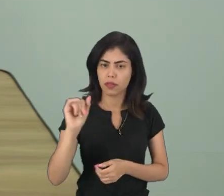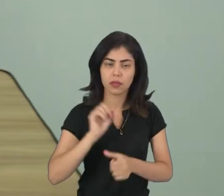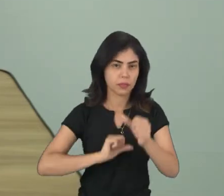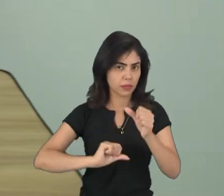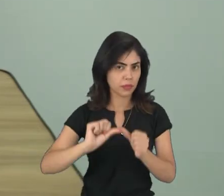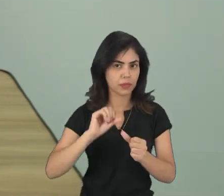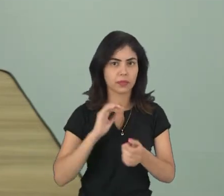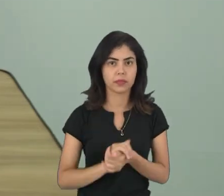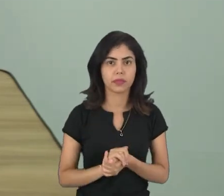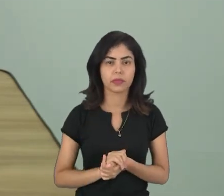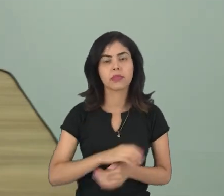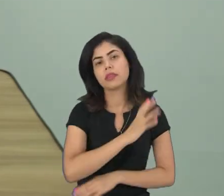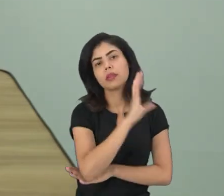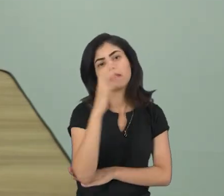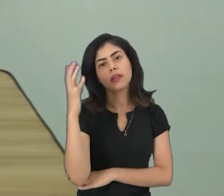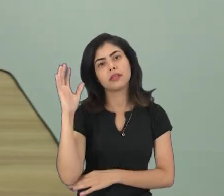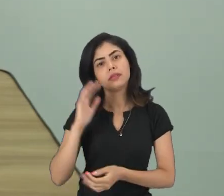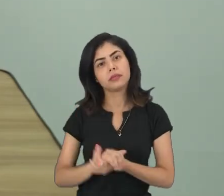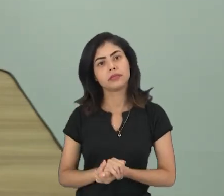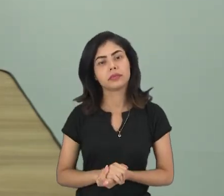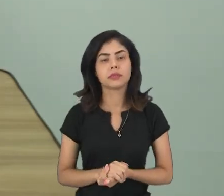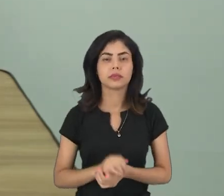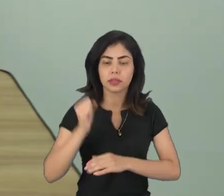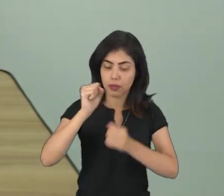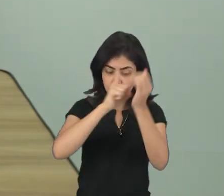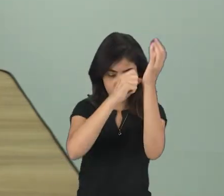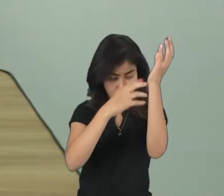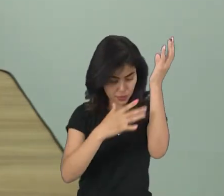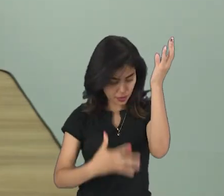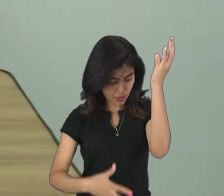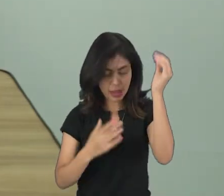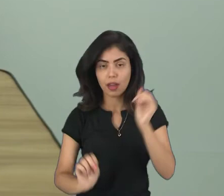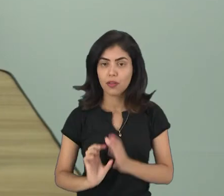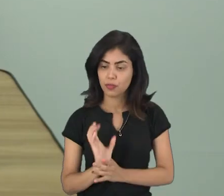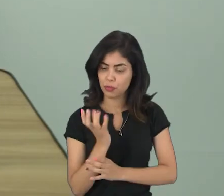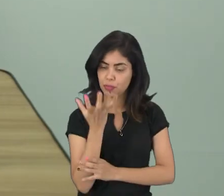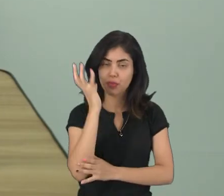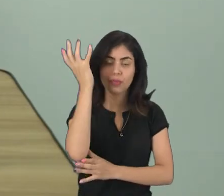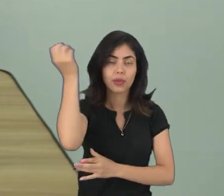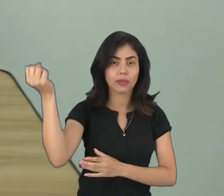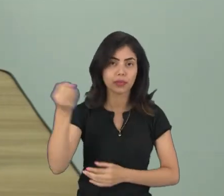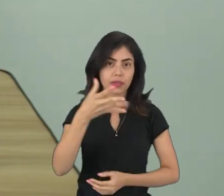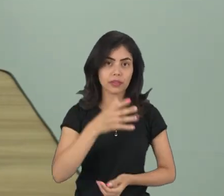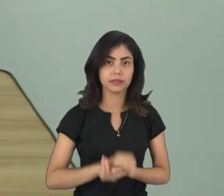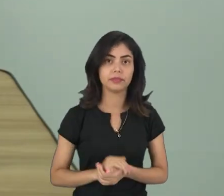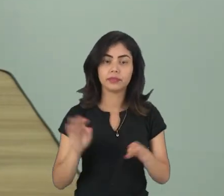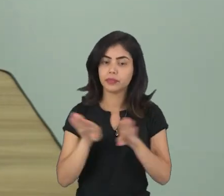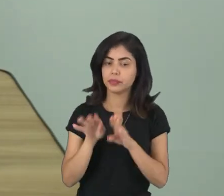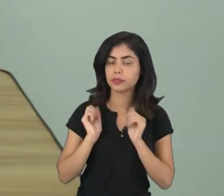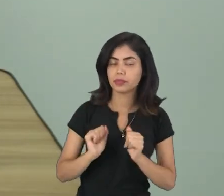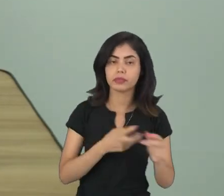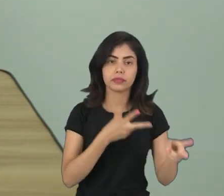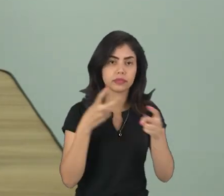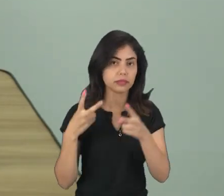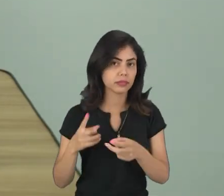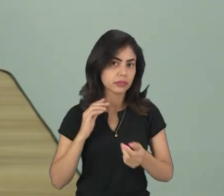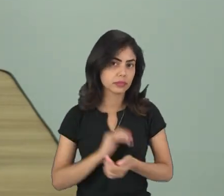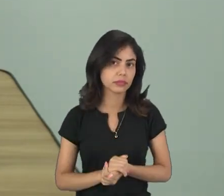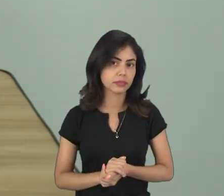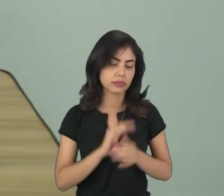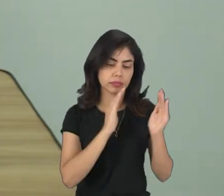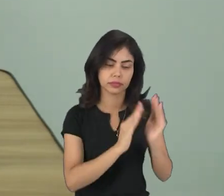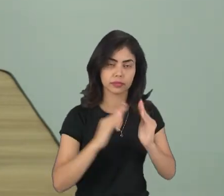mudando. As folhas das árvores vão caindo, vão surgindo novas árvores. Também podemos perceber que